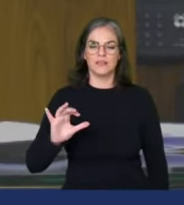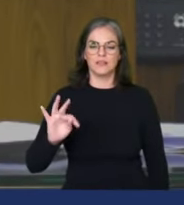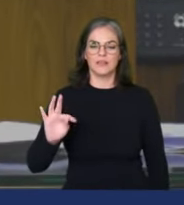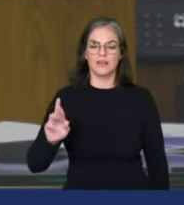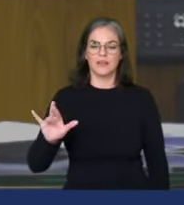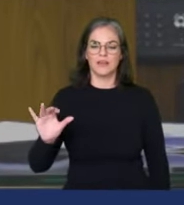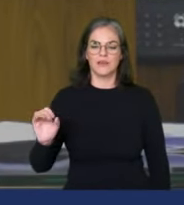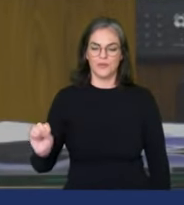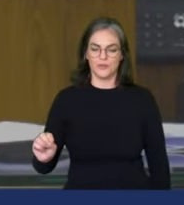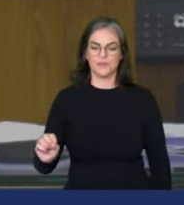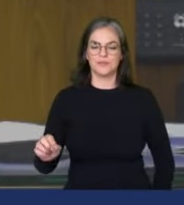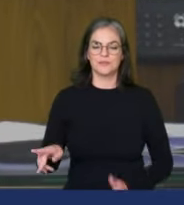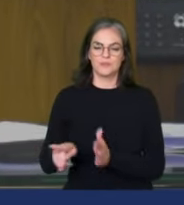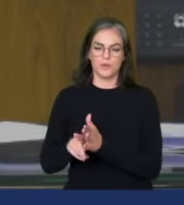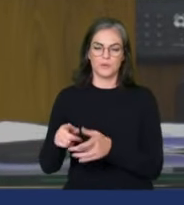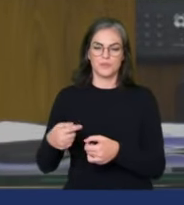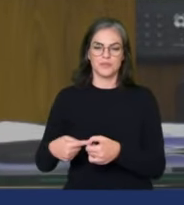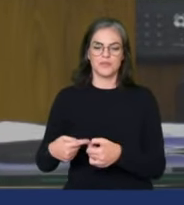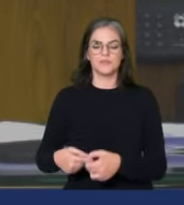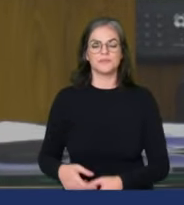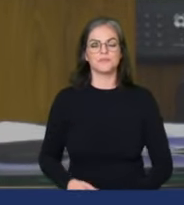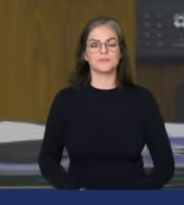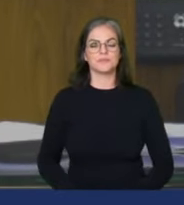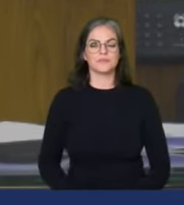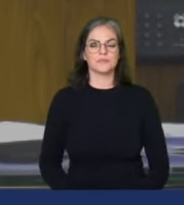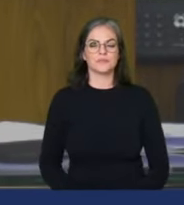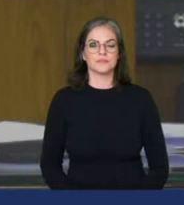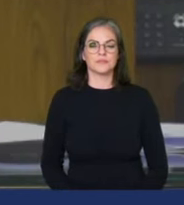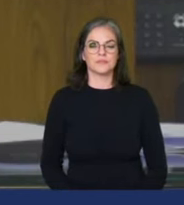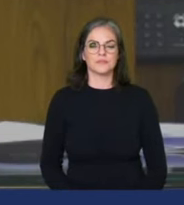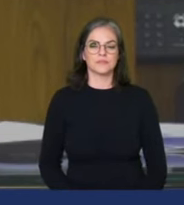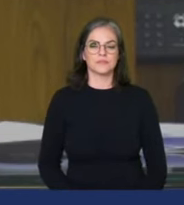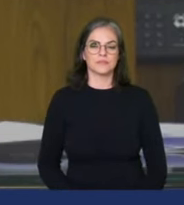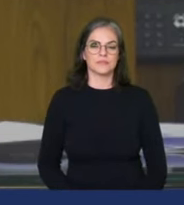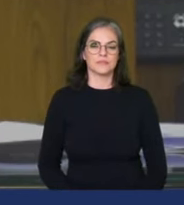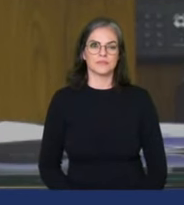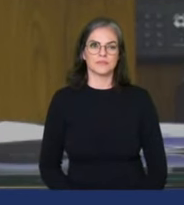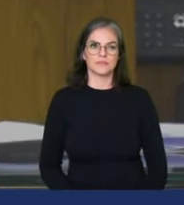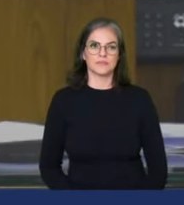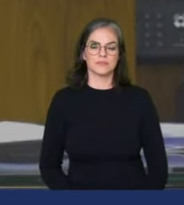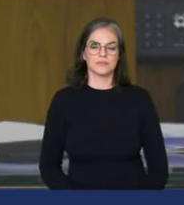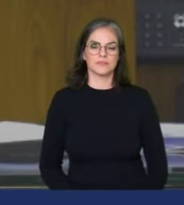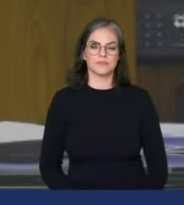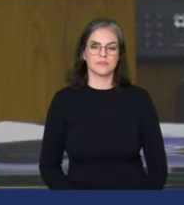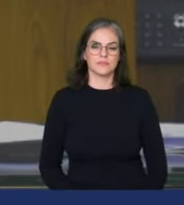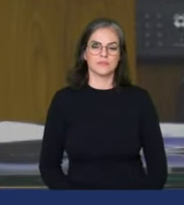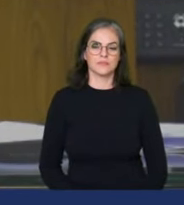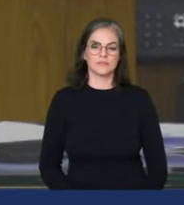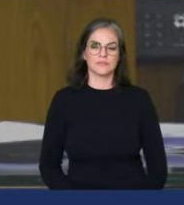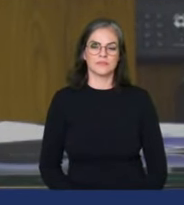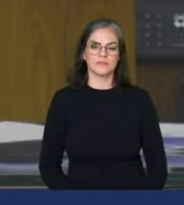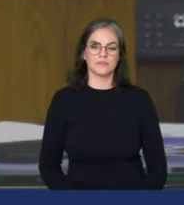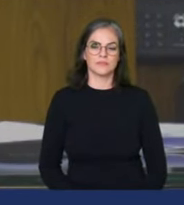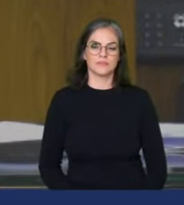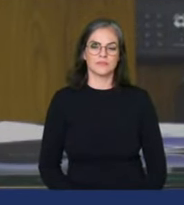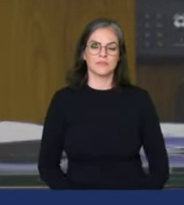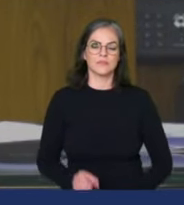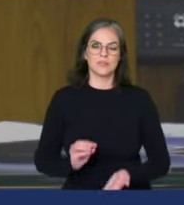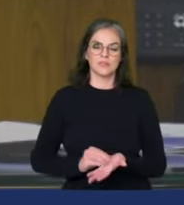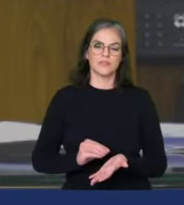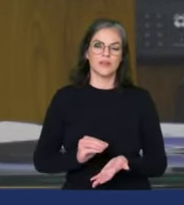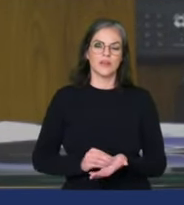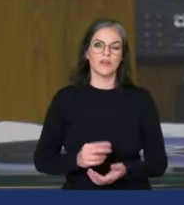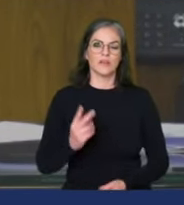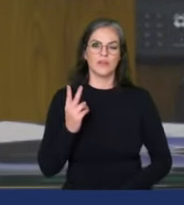Vamos ouvir agora, só temos mais dois inscritos para falar como